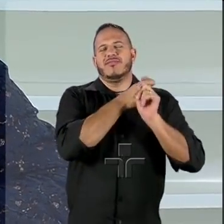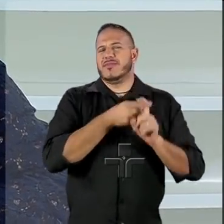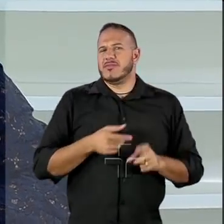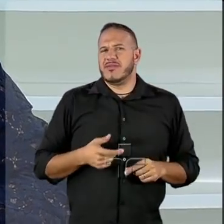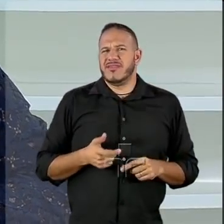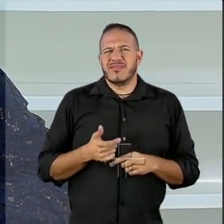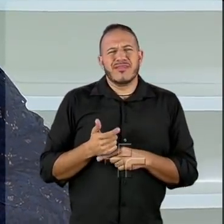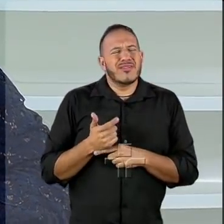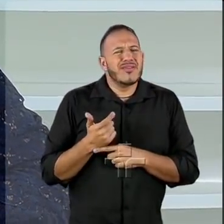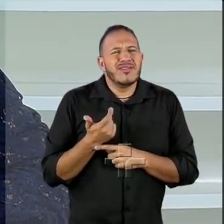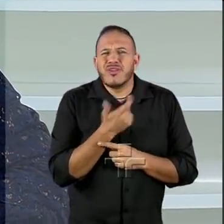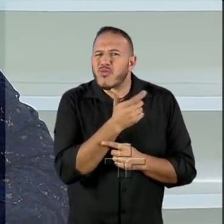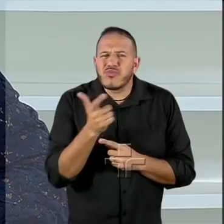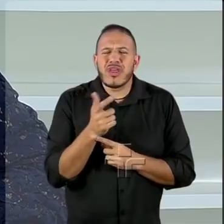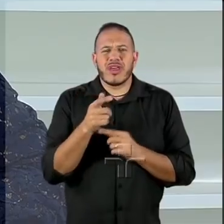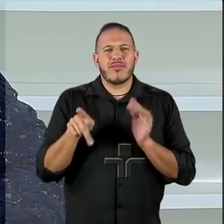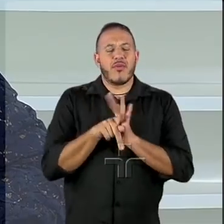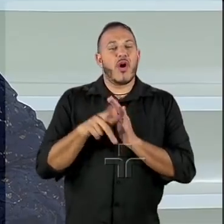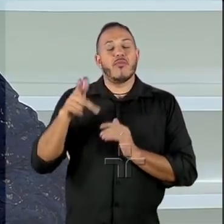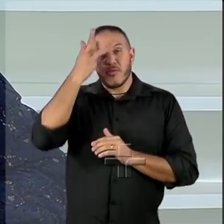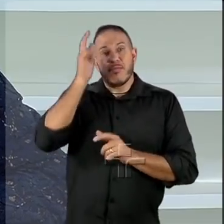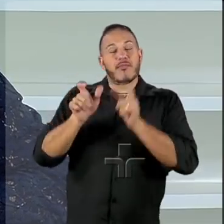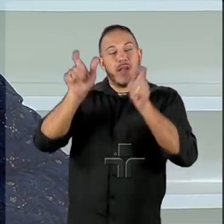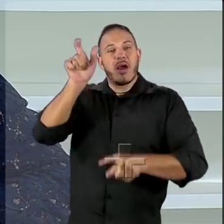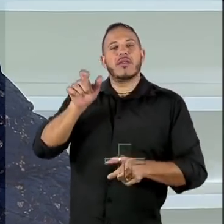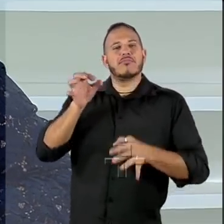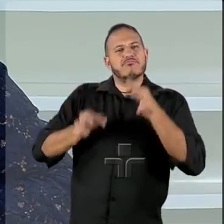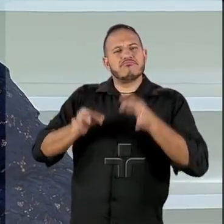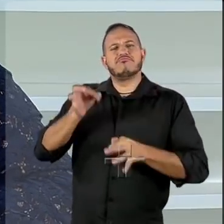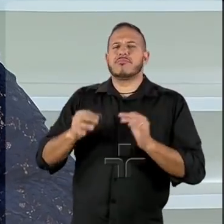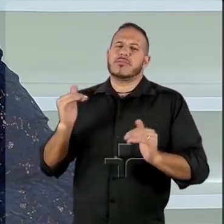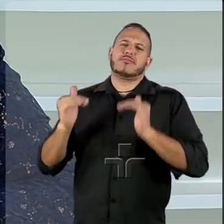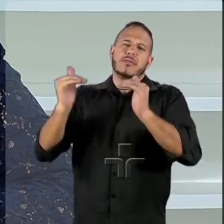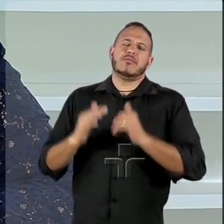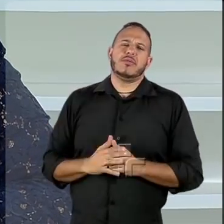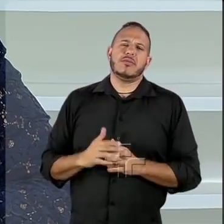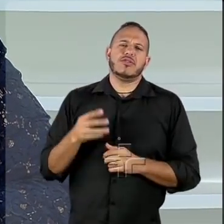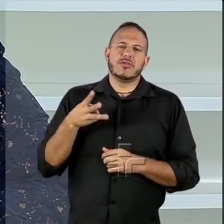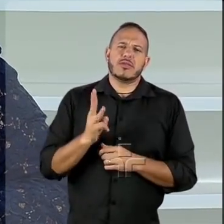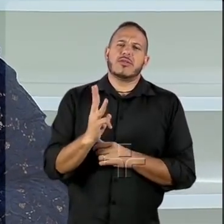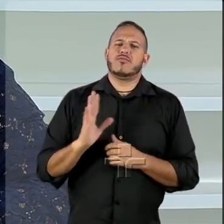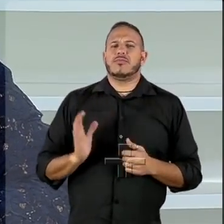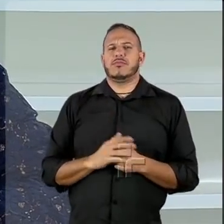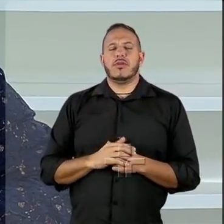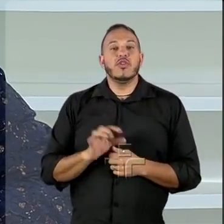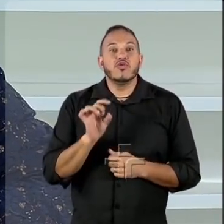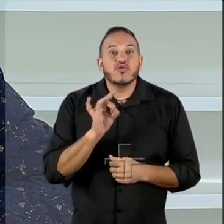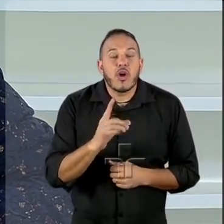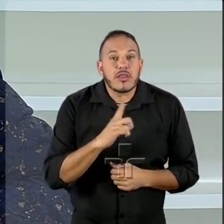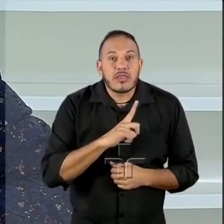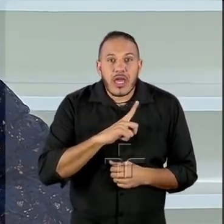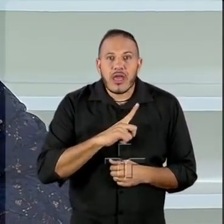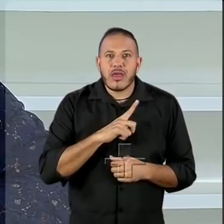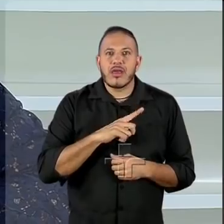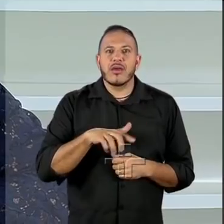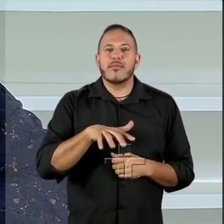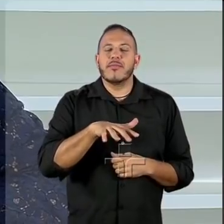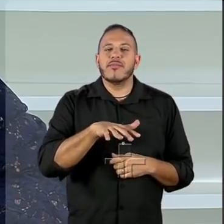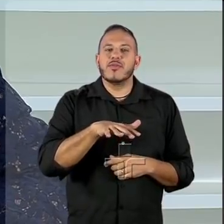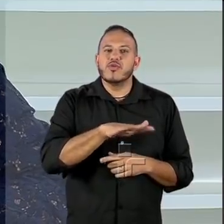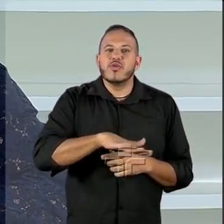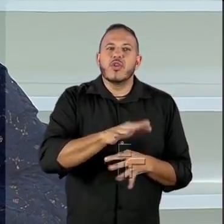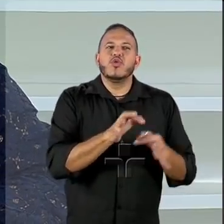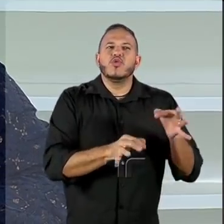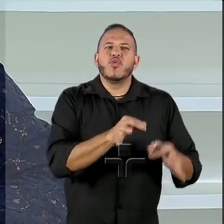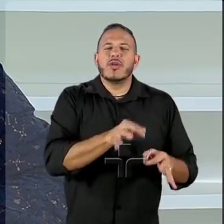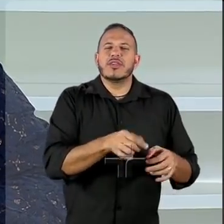existe para os magistrados Muito bem, é isso mesmo. terceiro grau. Só existe para os juízes